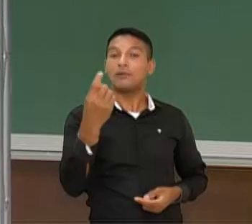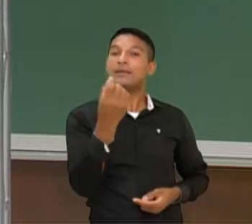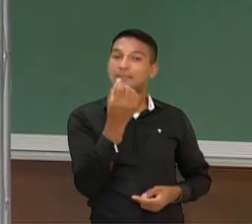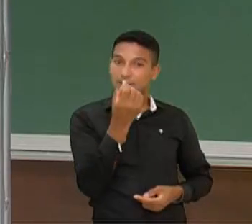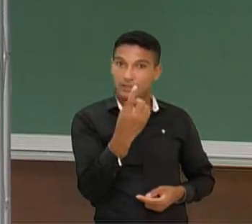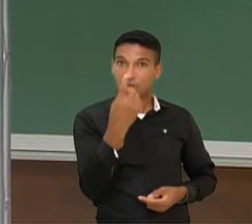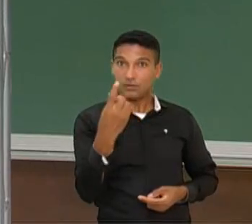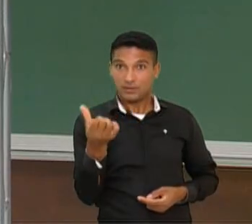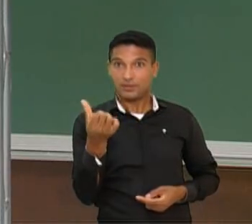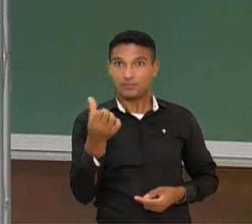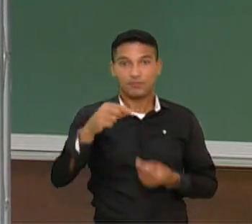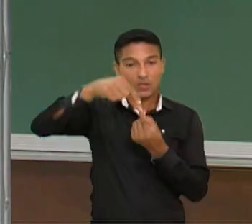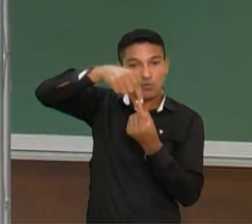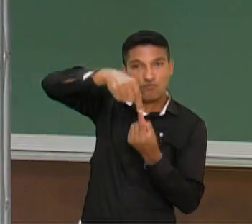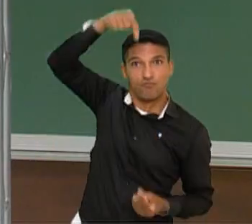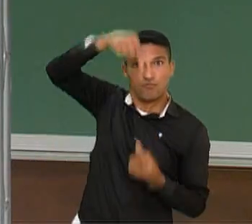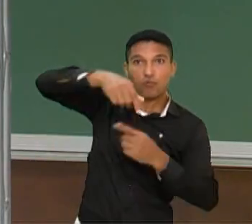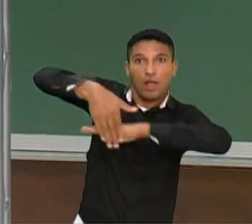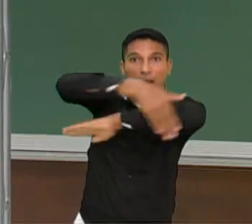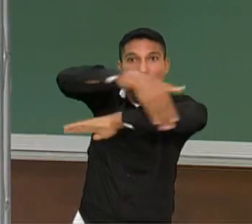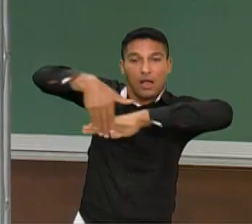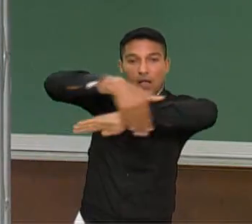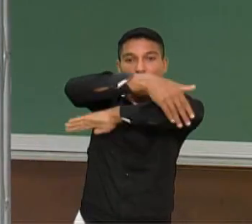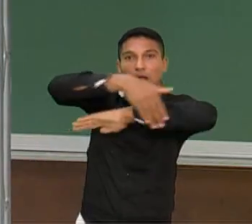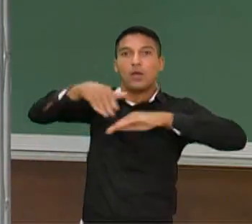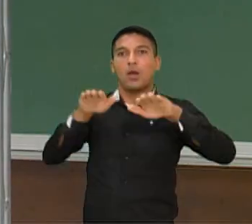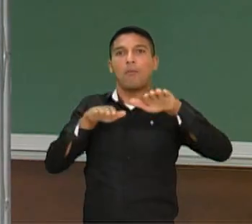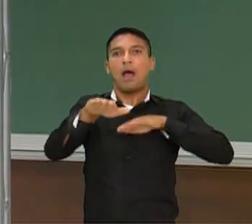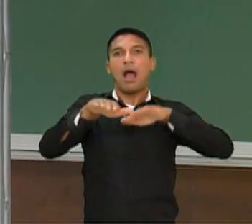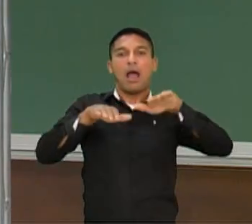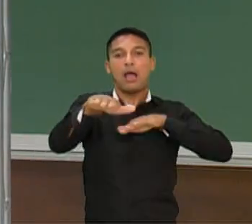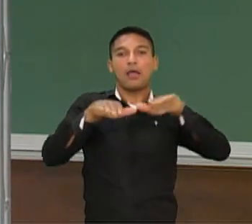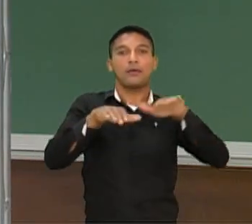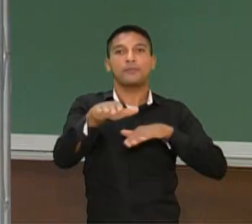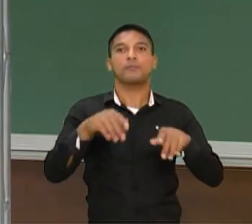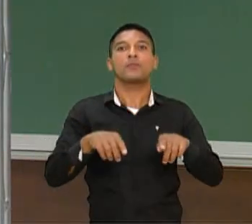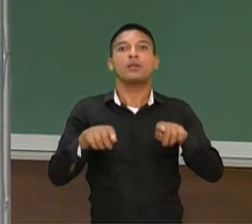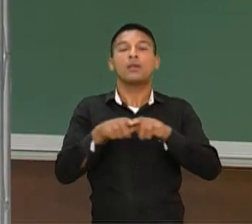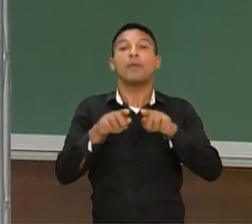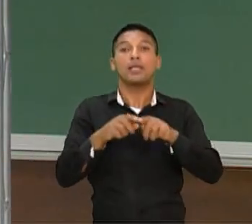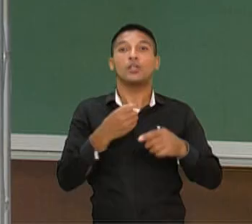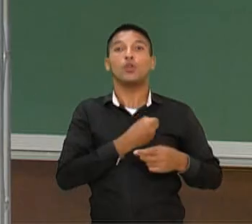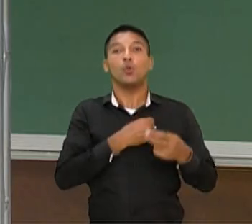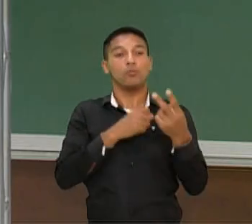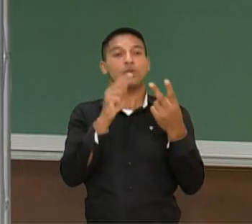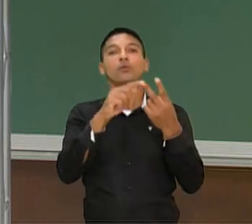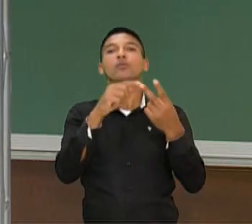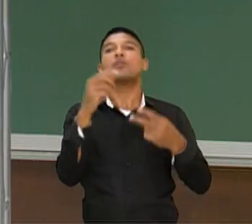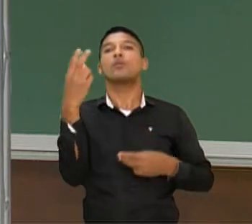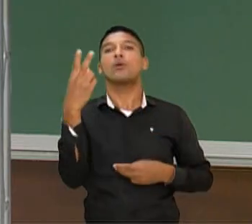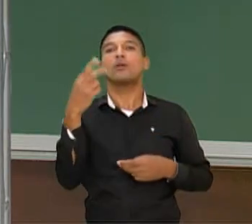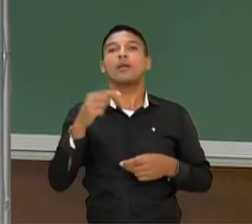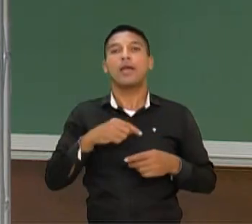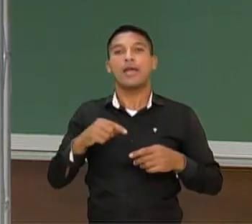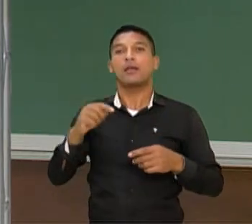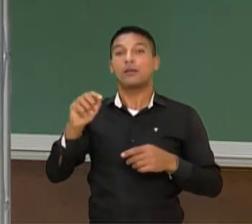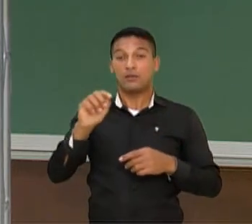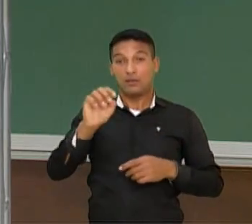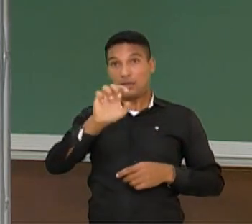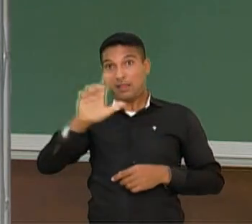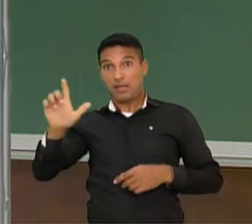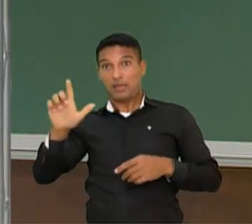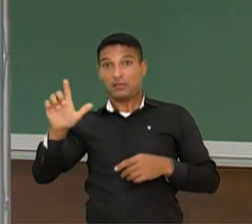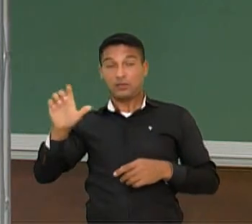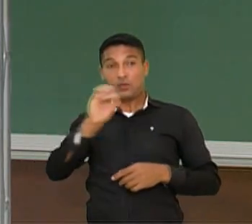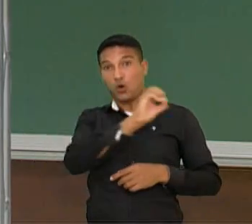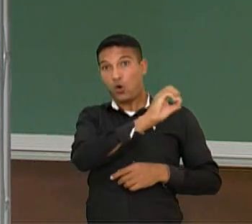o trajeto leste-oeste, onde a gente percebe a 277 que cruza o nosso estado de maneira bem importante. Isso